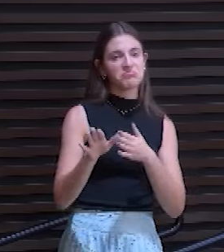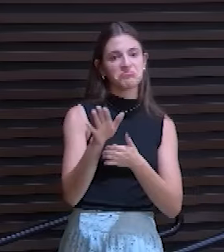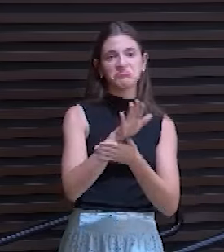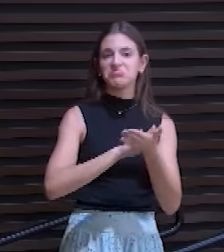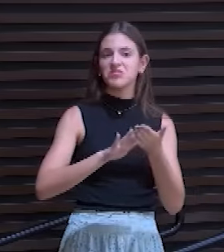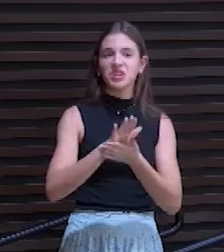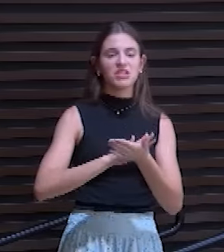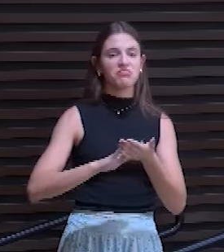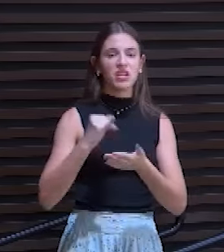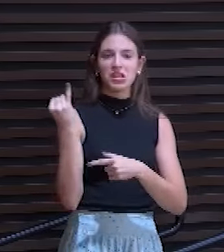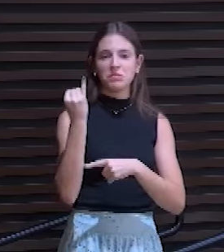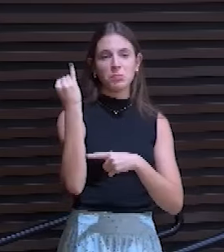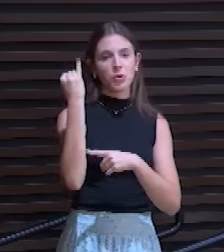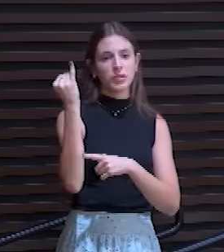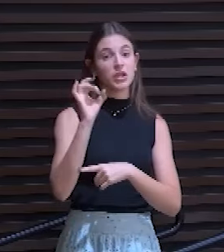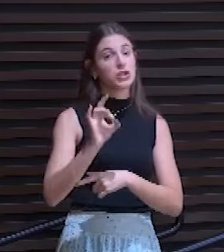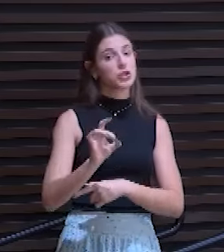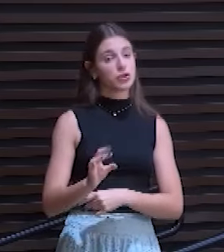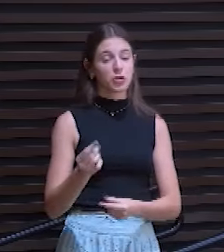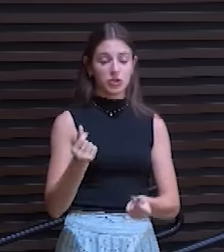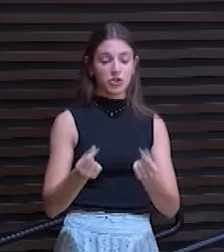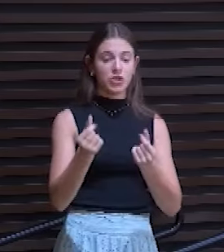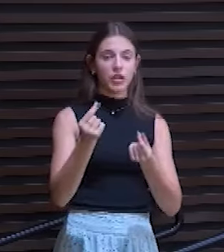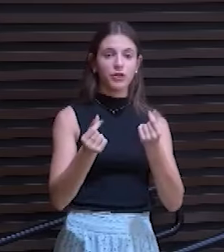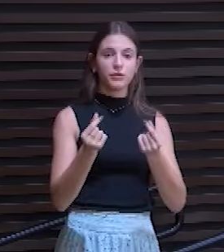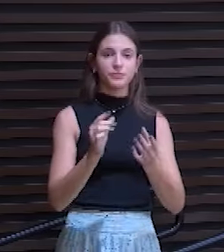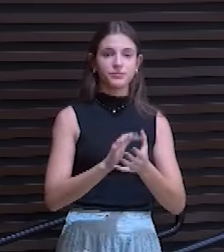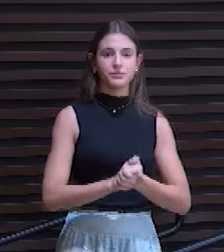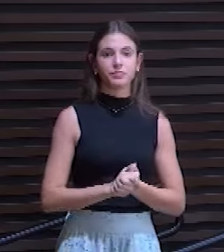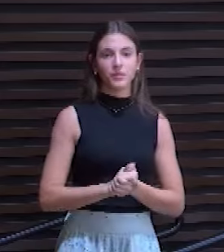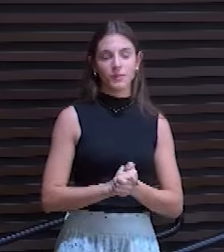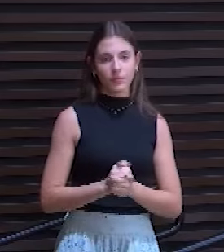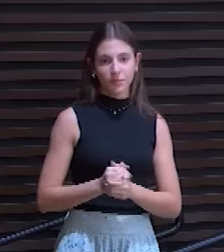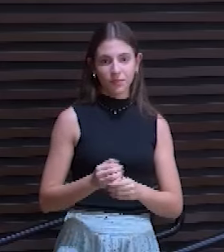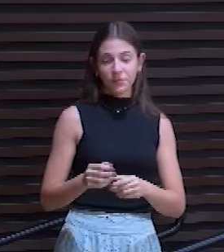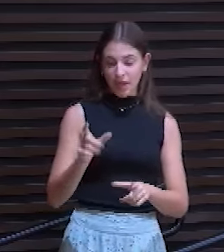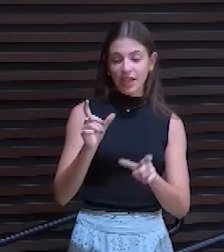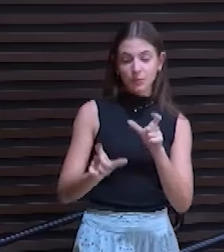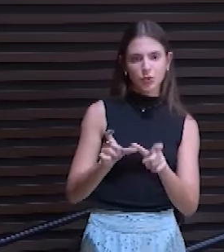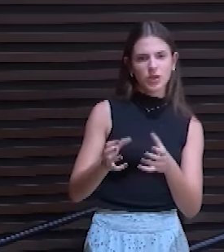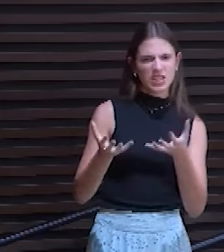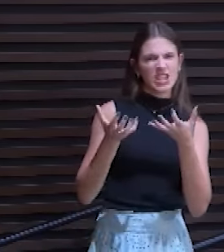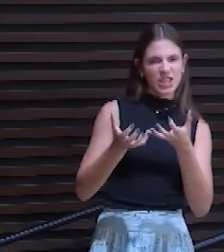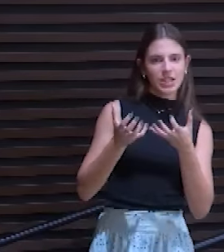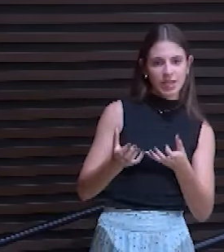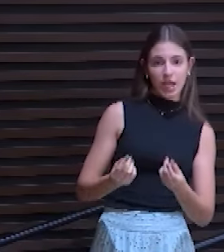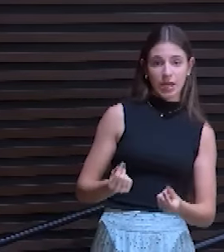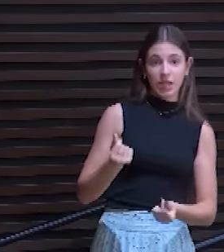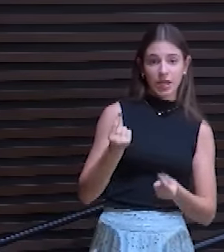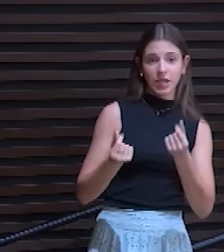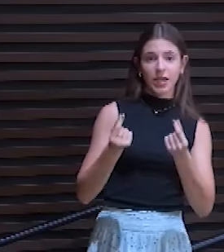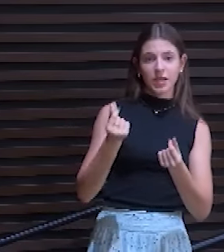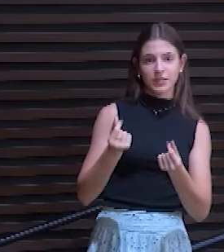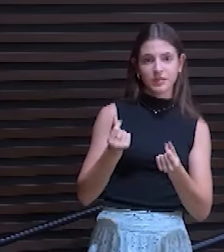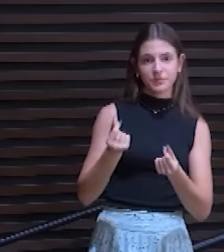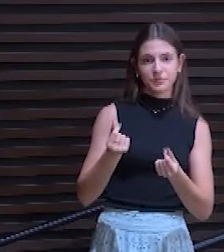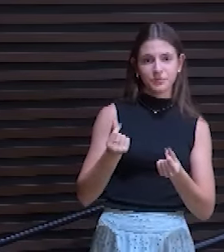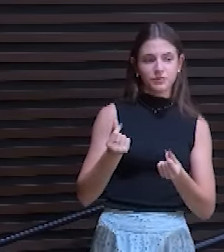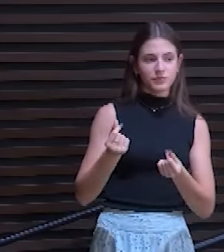Ora, os que querem ficar ricos, dessa maneira aqui, caem em tentação e cilada, e em muitas